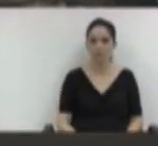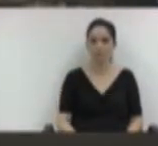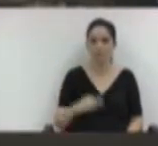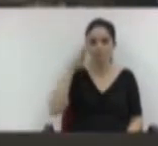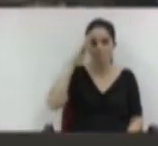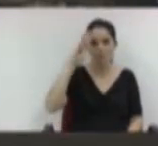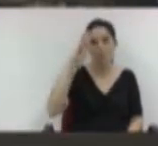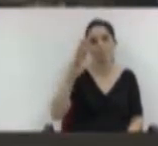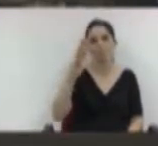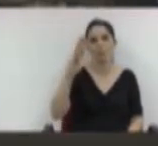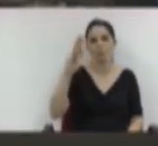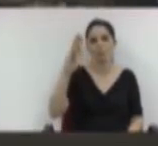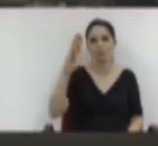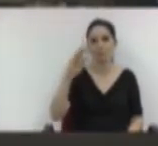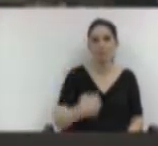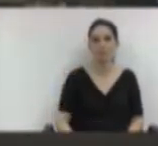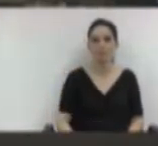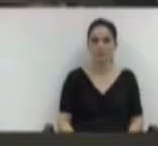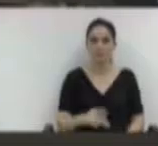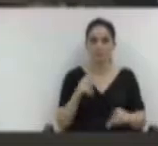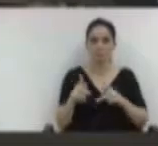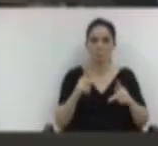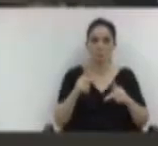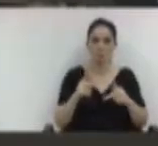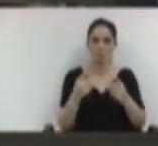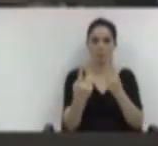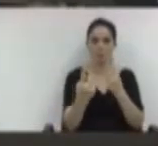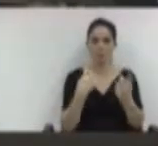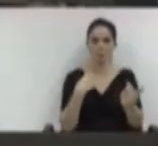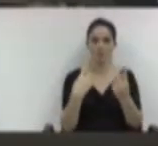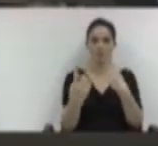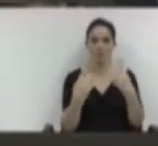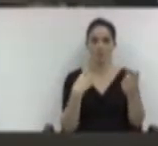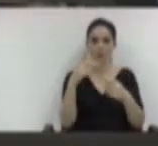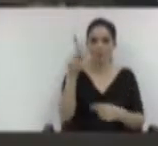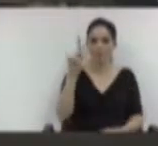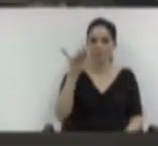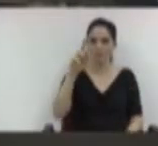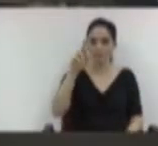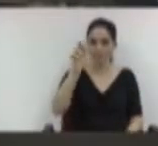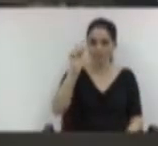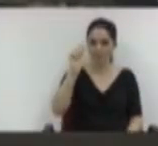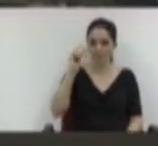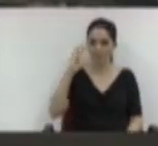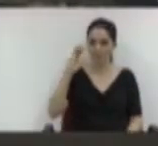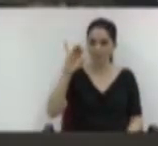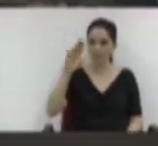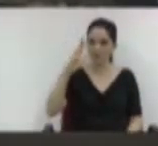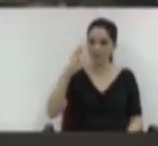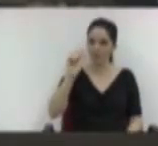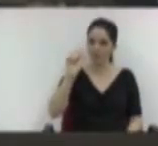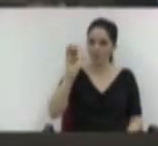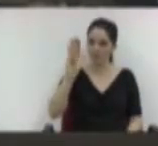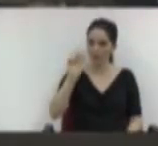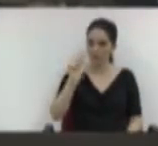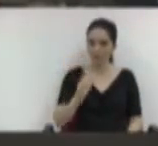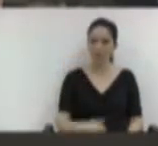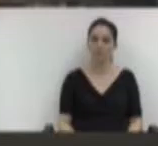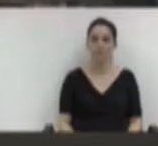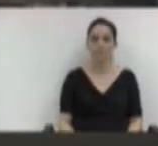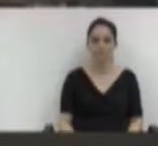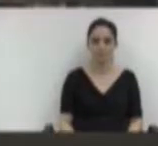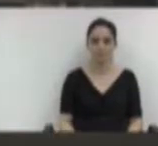que reside, que tem comércio na Avenida Piracicaba e adjacências. Então, senhor presidente, eu